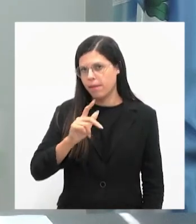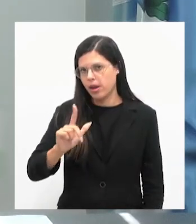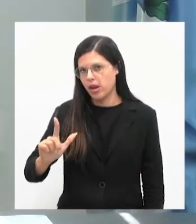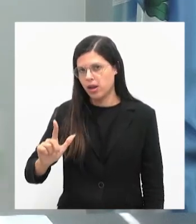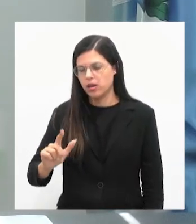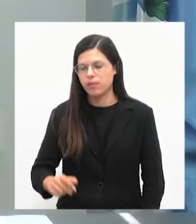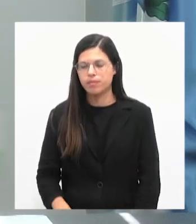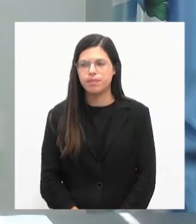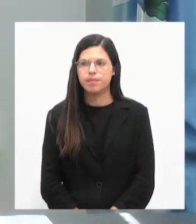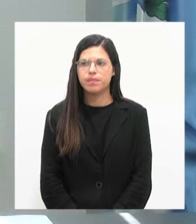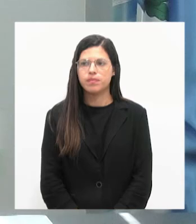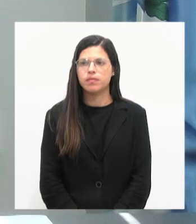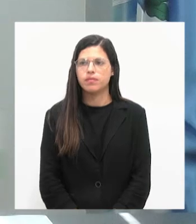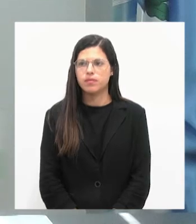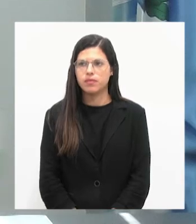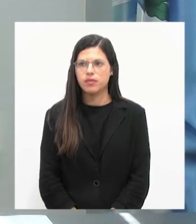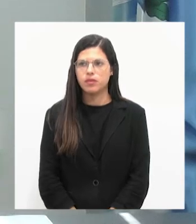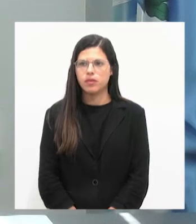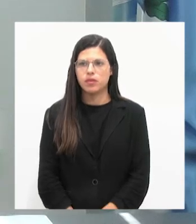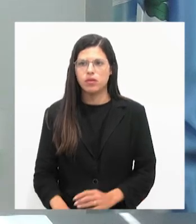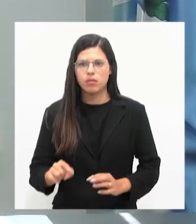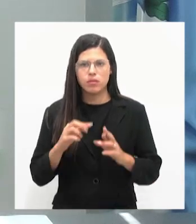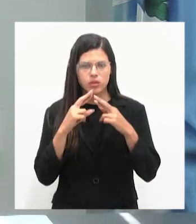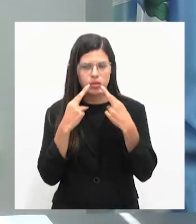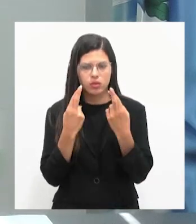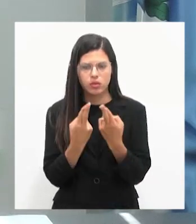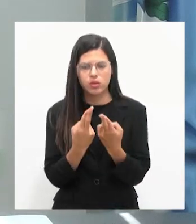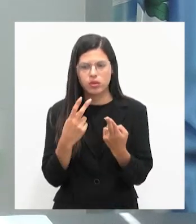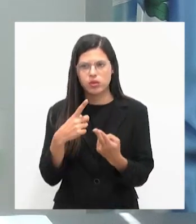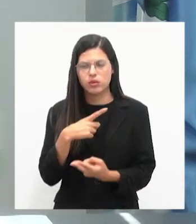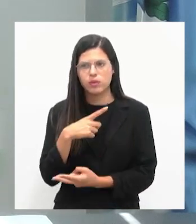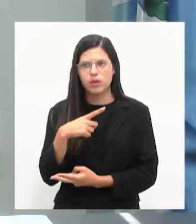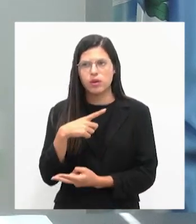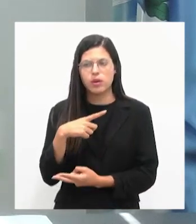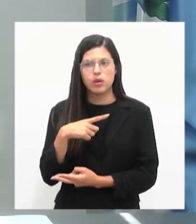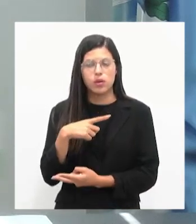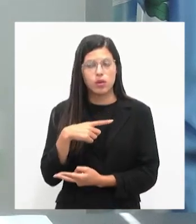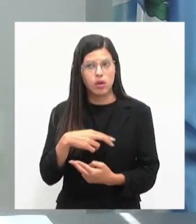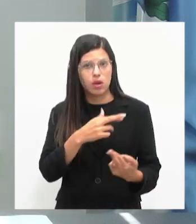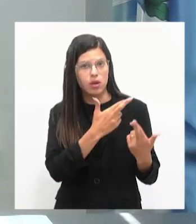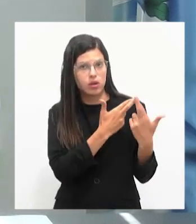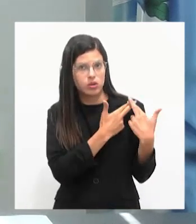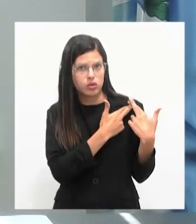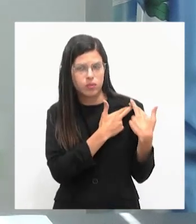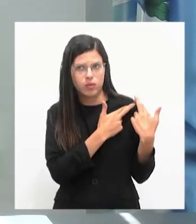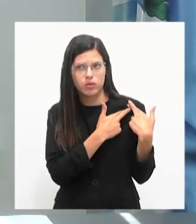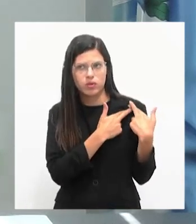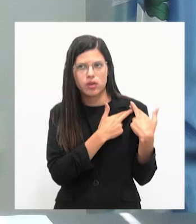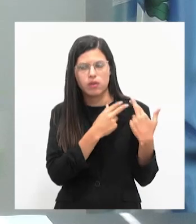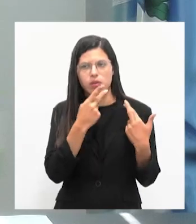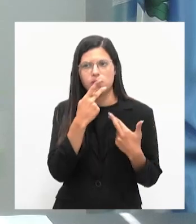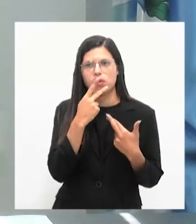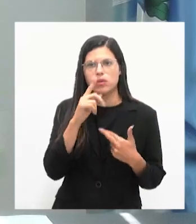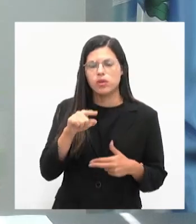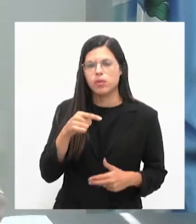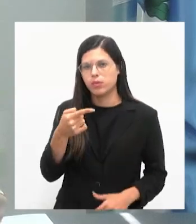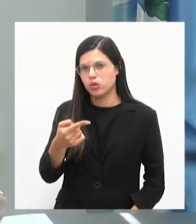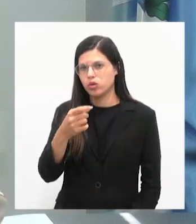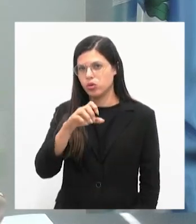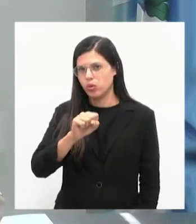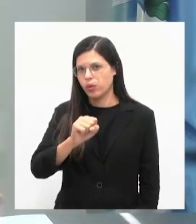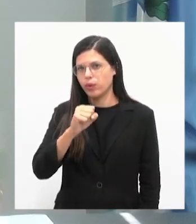das sessões que nós tivemos aqui, a proprietária nos confidenciou, depois de 8 horas de